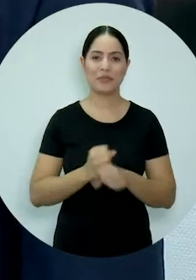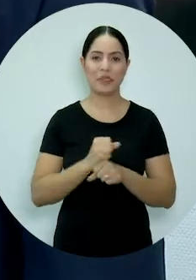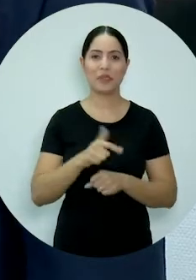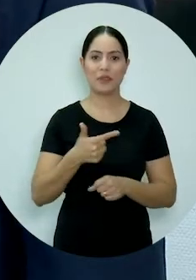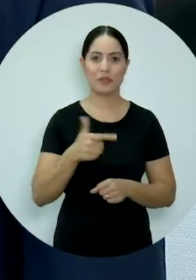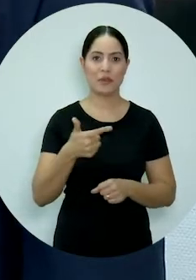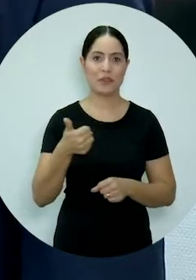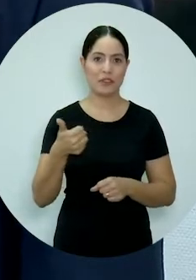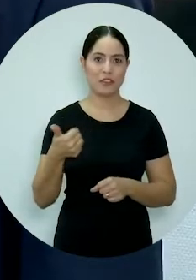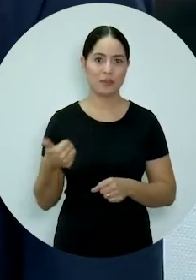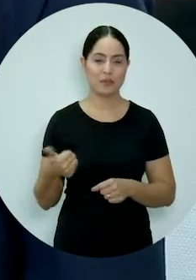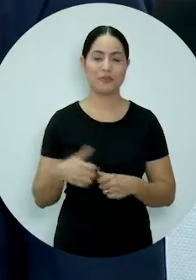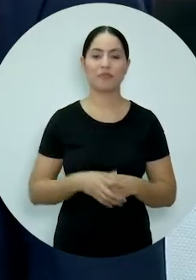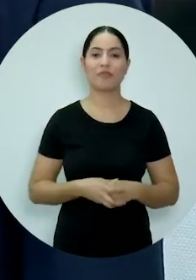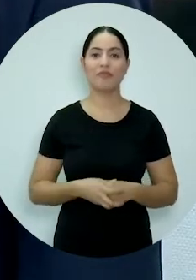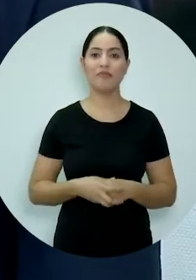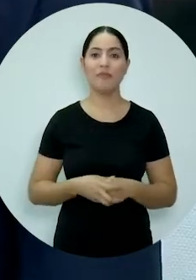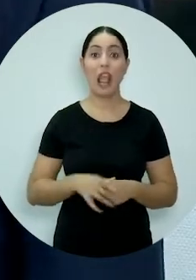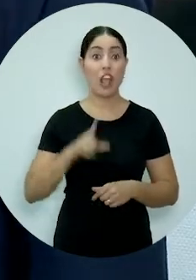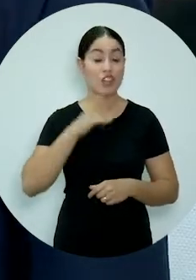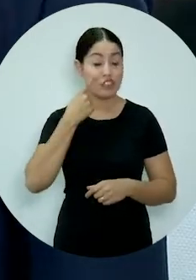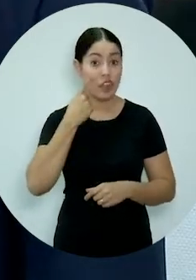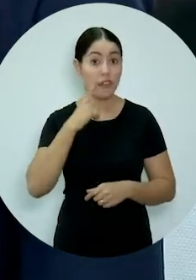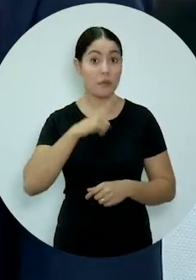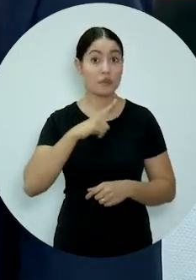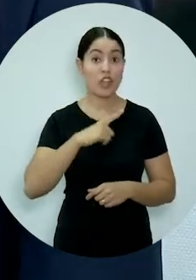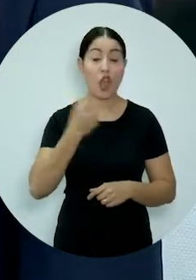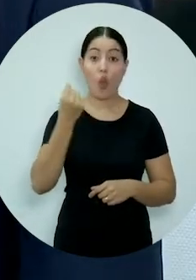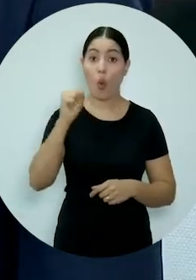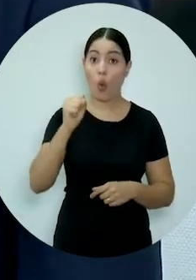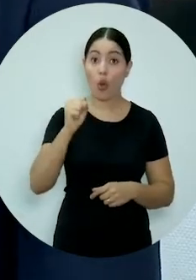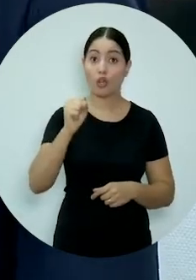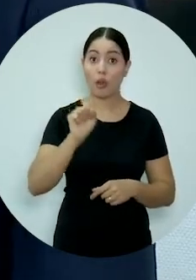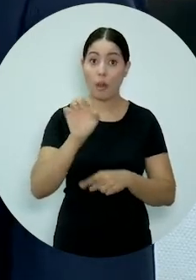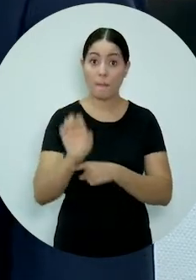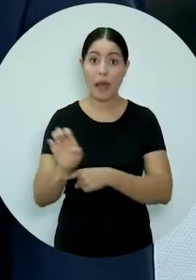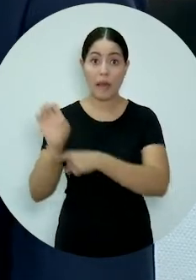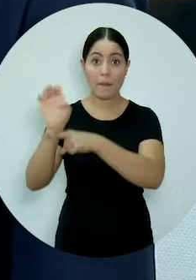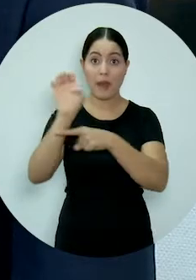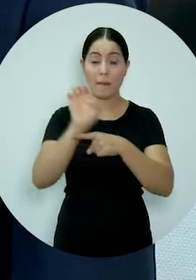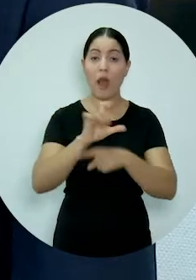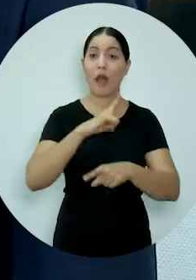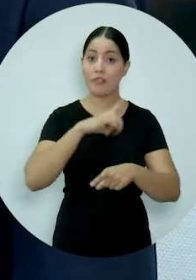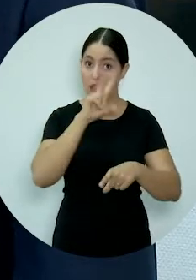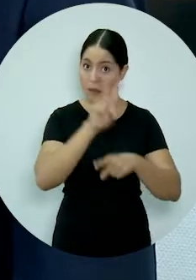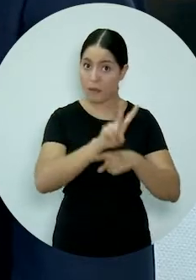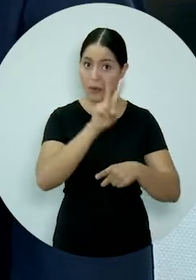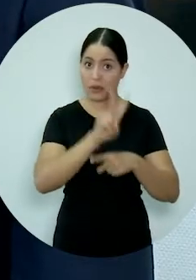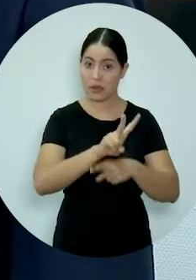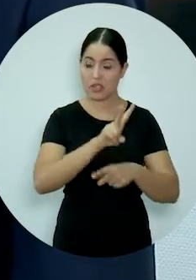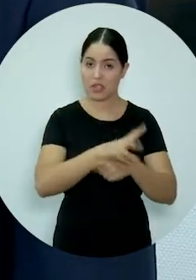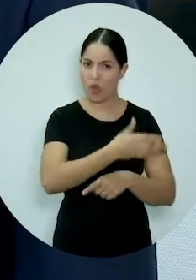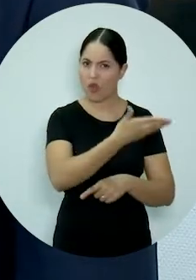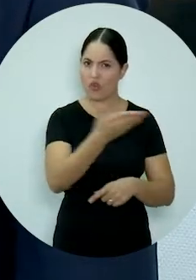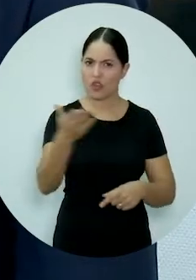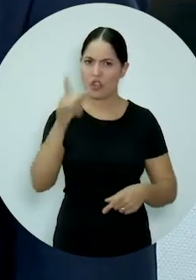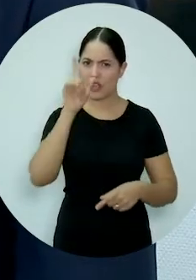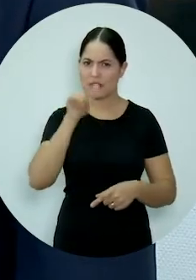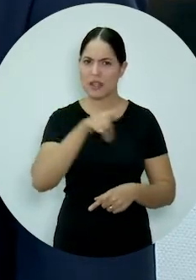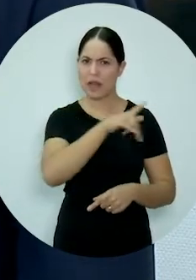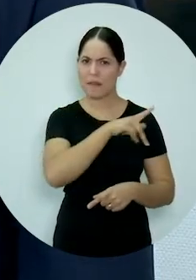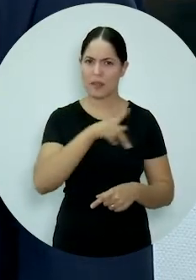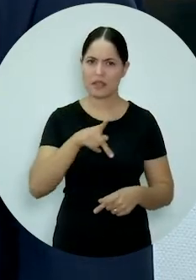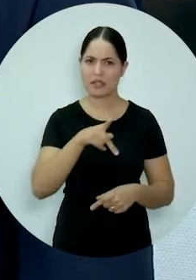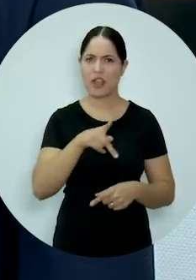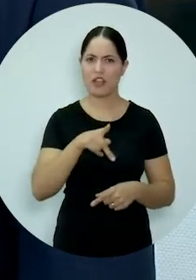hoje, como presidente da OAB Amazonas, a gente viu que em mais 8 estados também há floresta, há preservação. Vocês, como